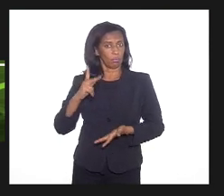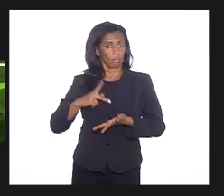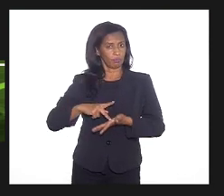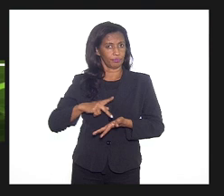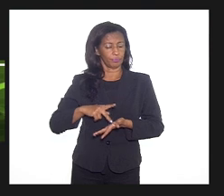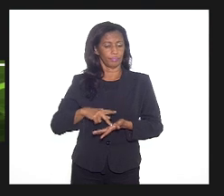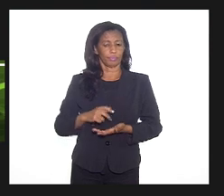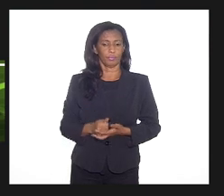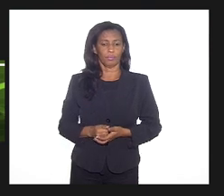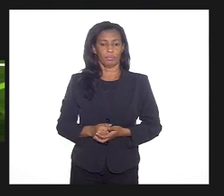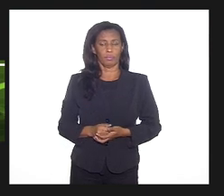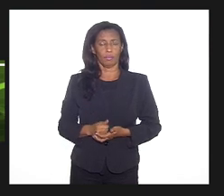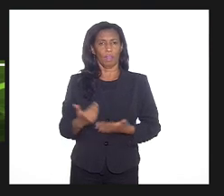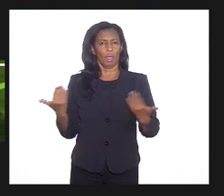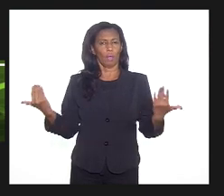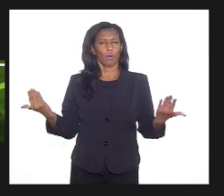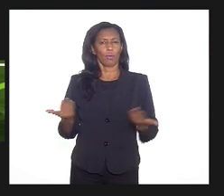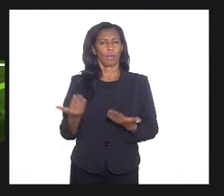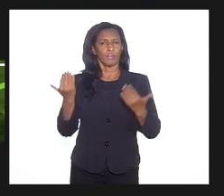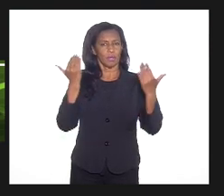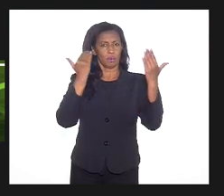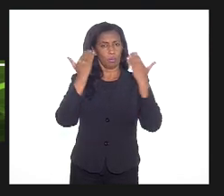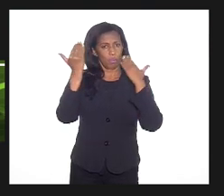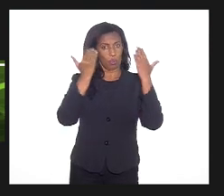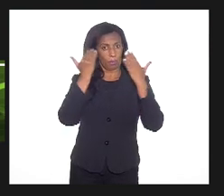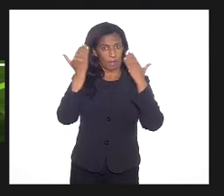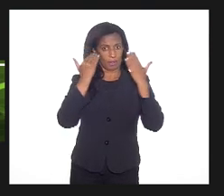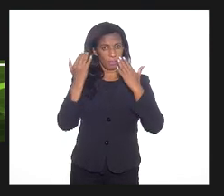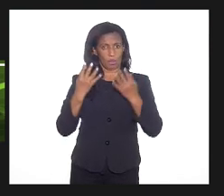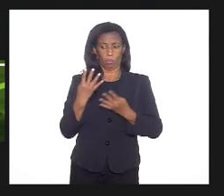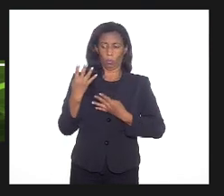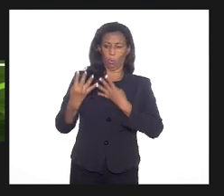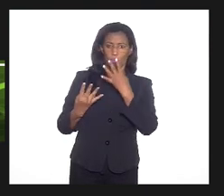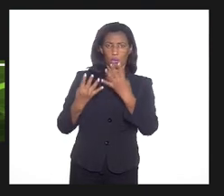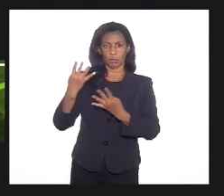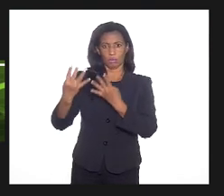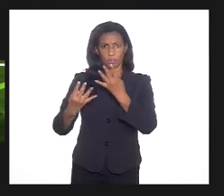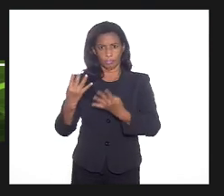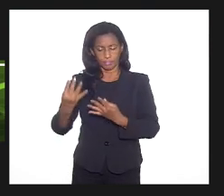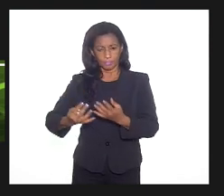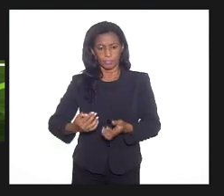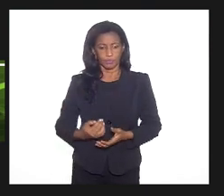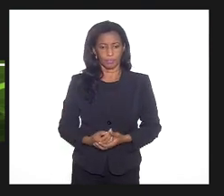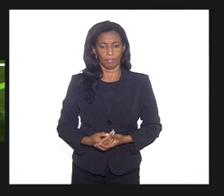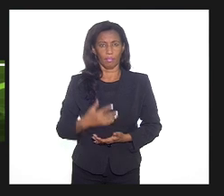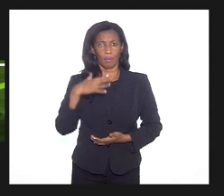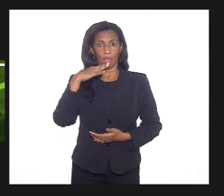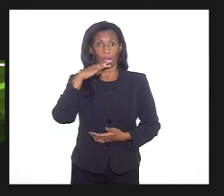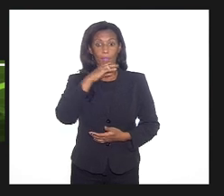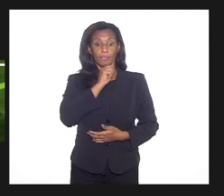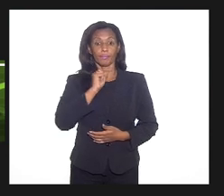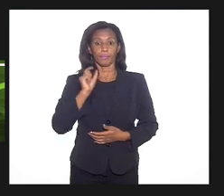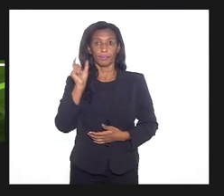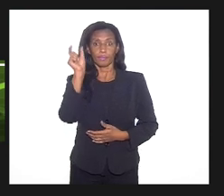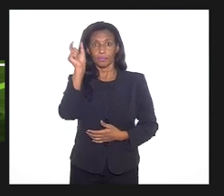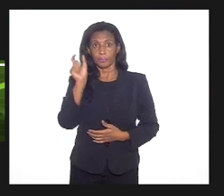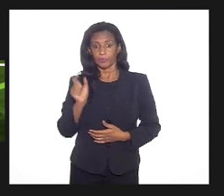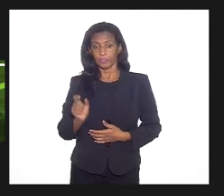A gente fazendo agora um comparativo da arrecadação por quadrimestre, né? Percebam que